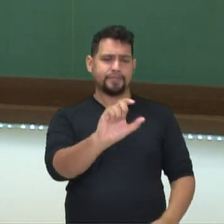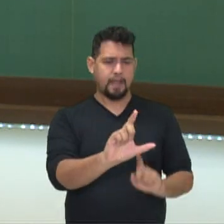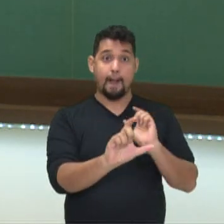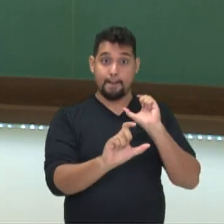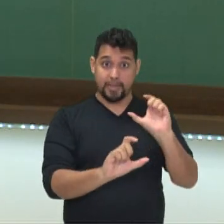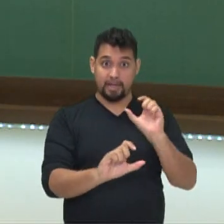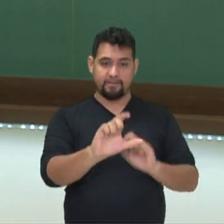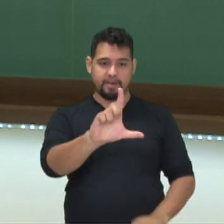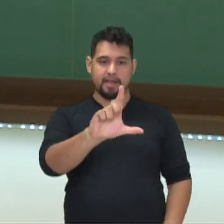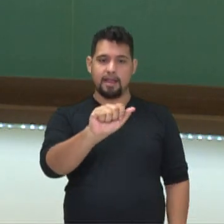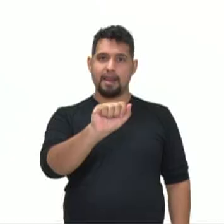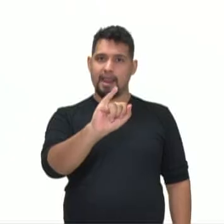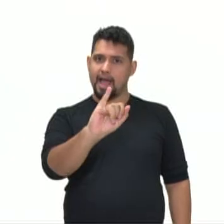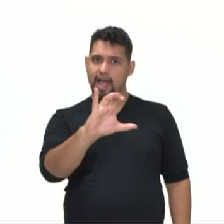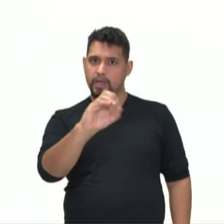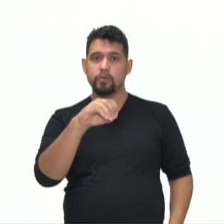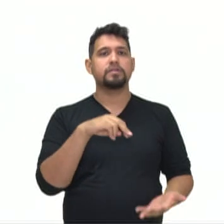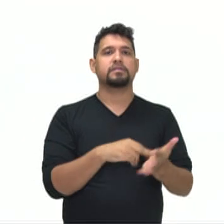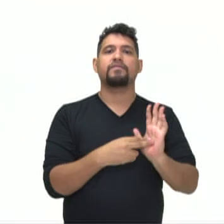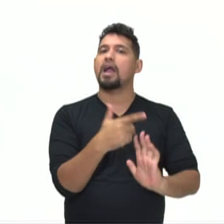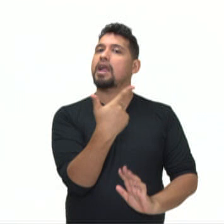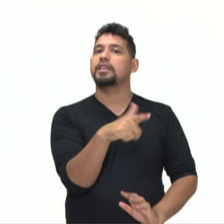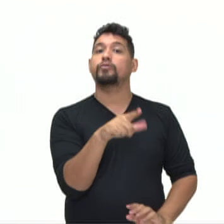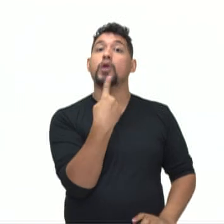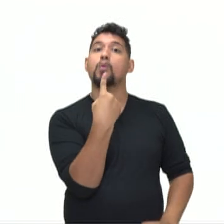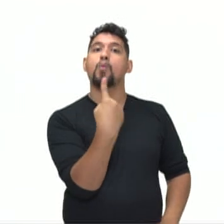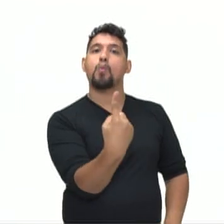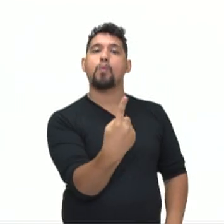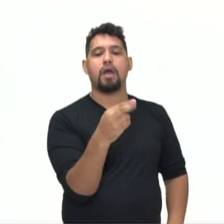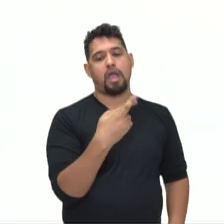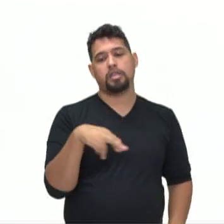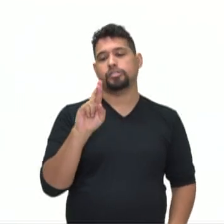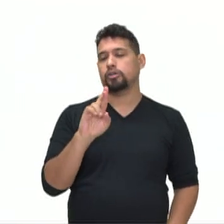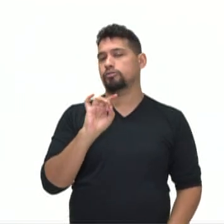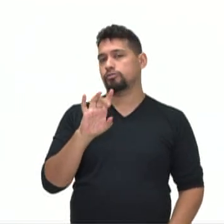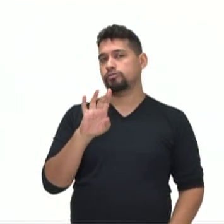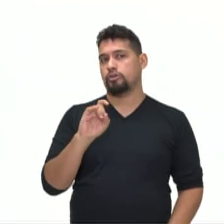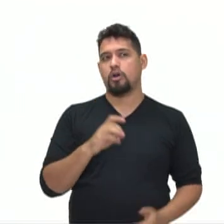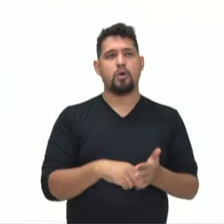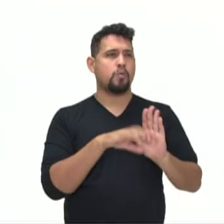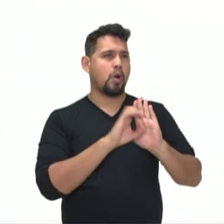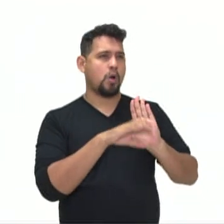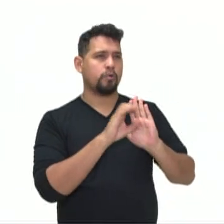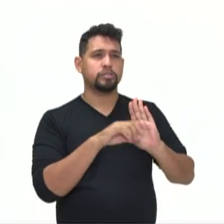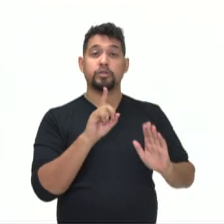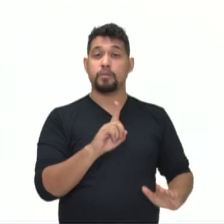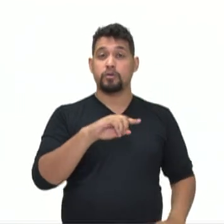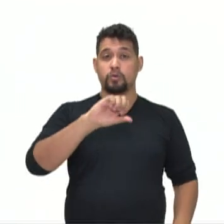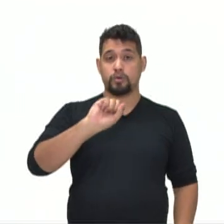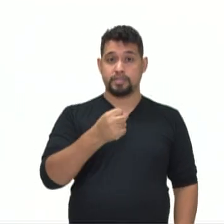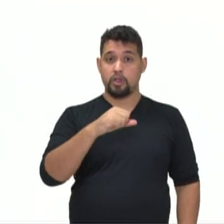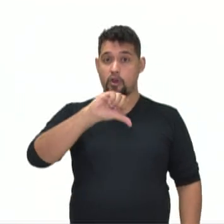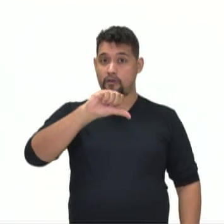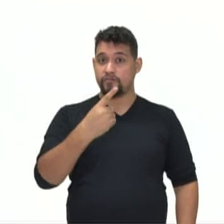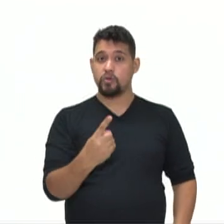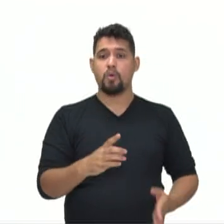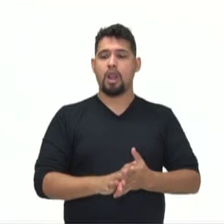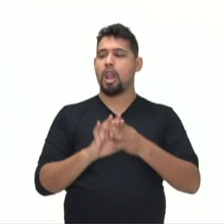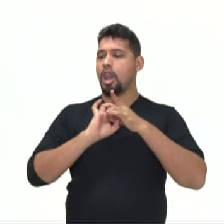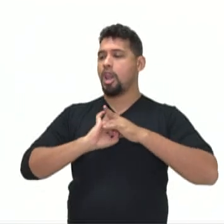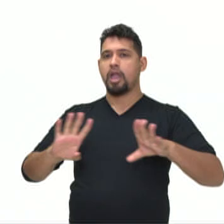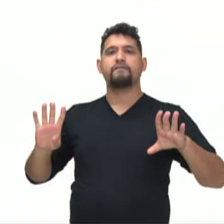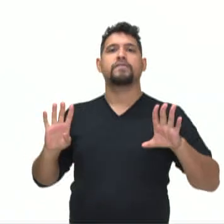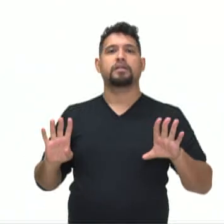outro, pelo menos na teoria, com a Constituição de 1891. Então o espaço passa a ser laico com a proclamação